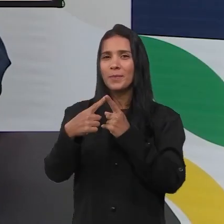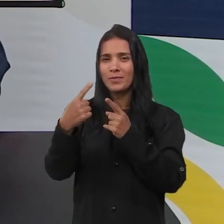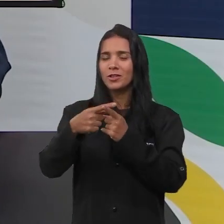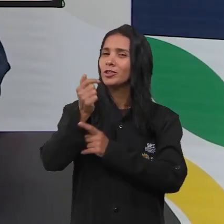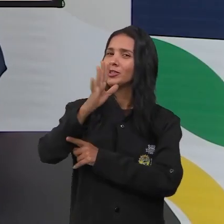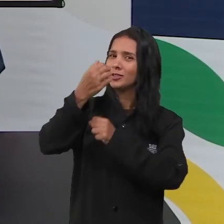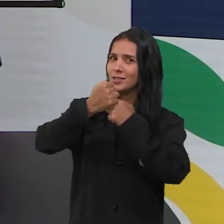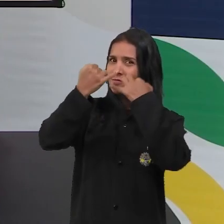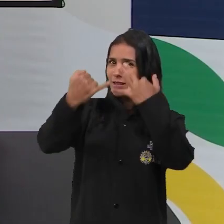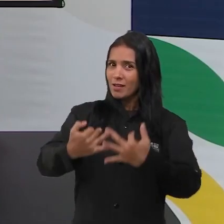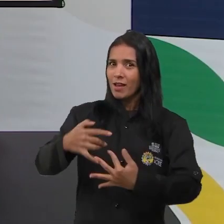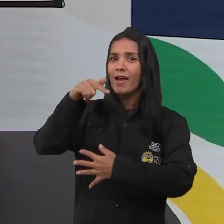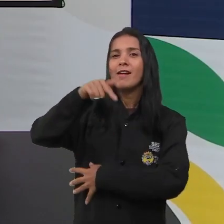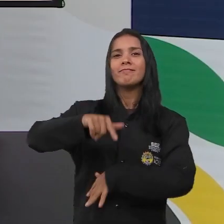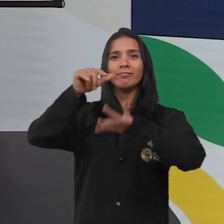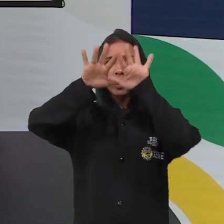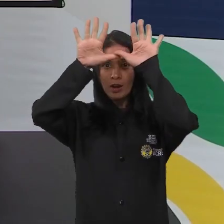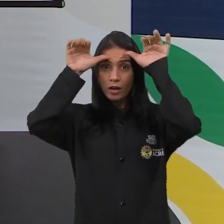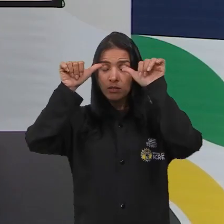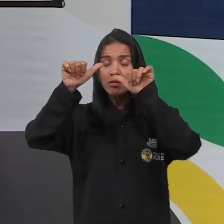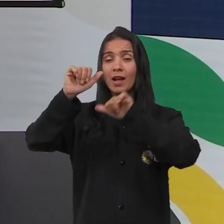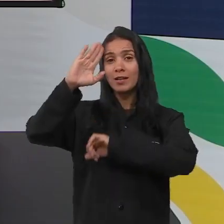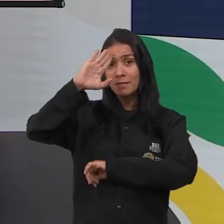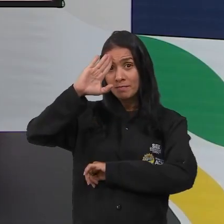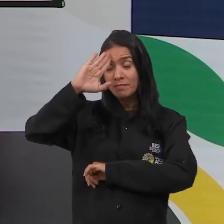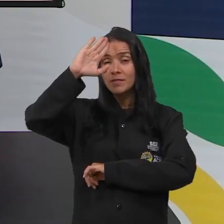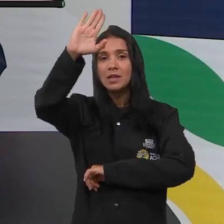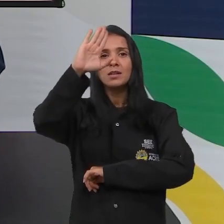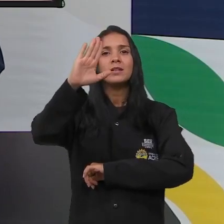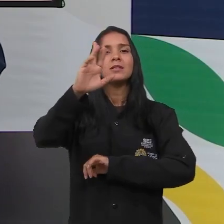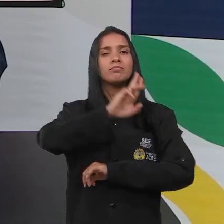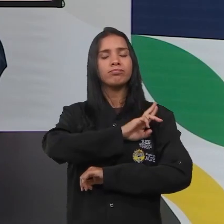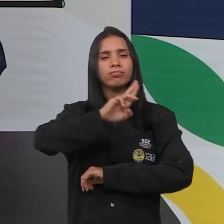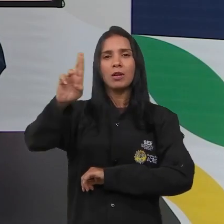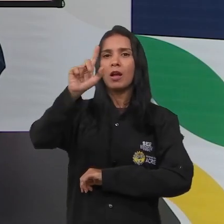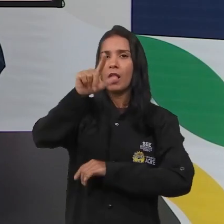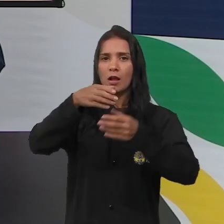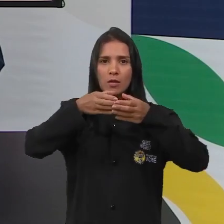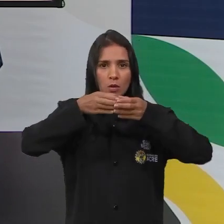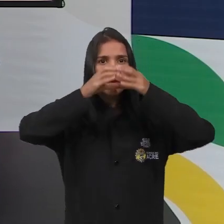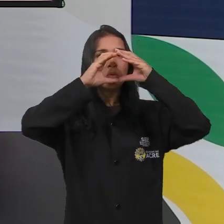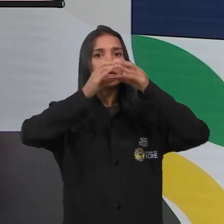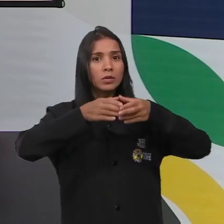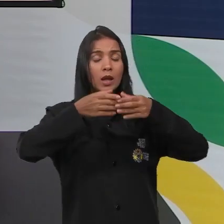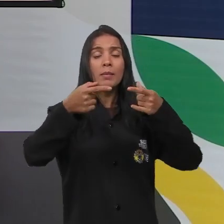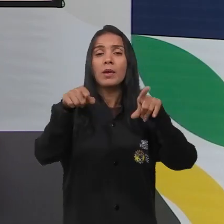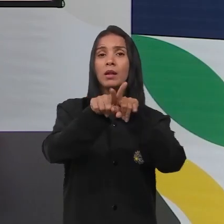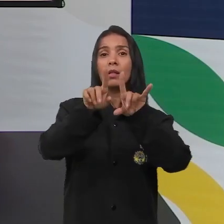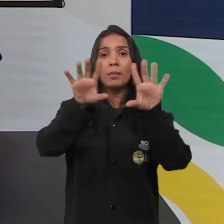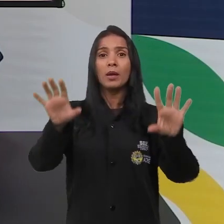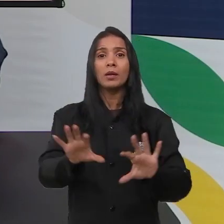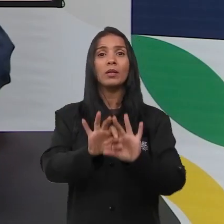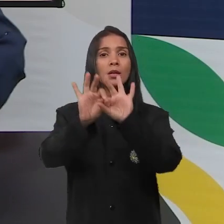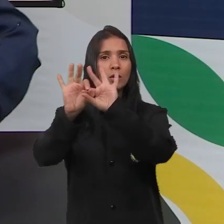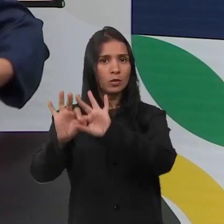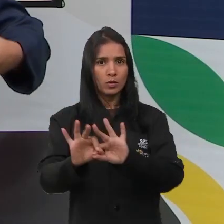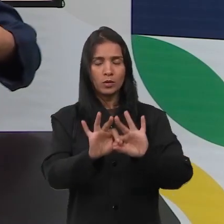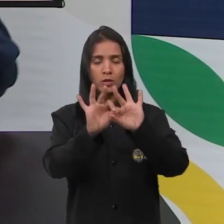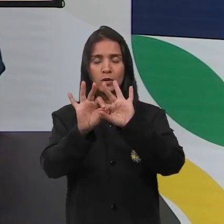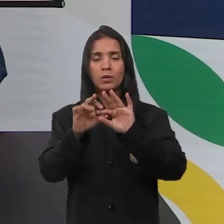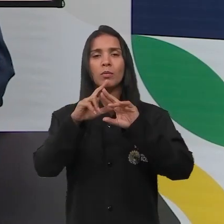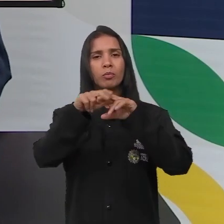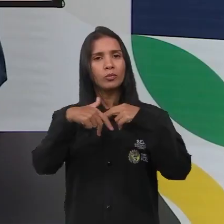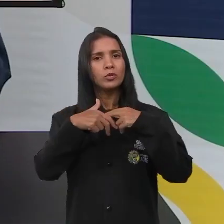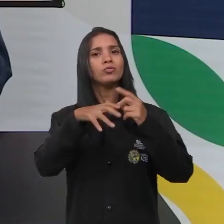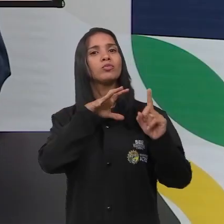muito presente a religião aí do Santo Daime e até mesmo a questão da união do vegetal. Então, isso